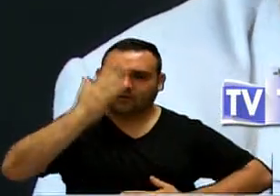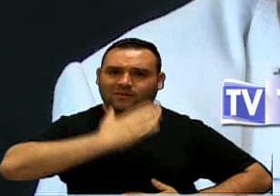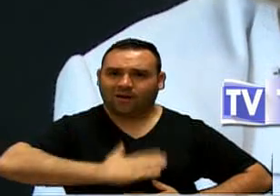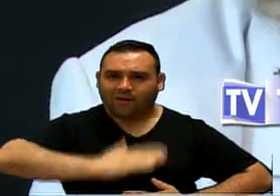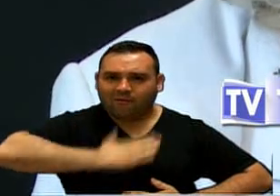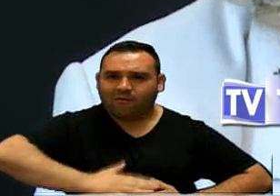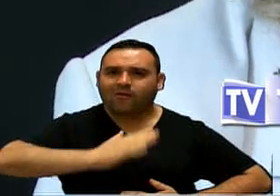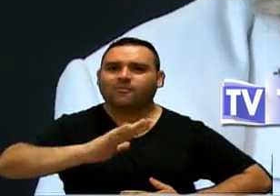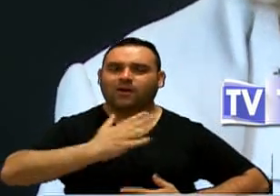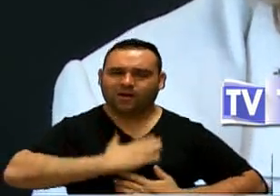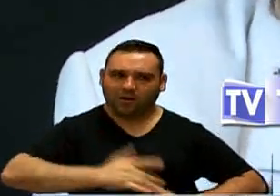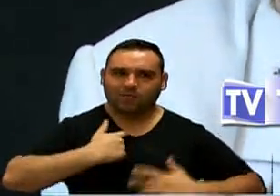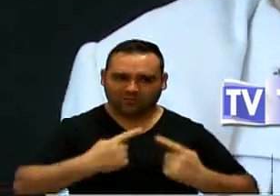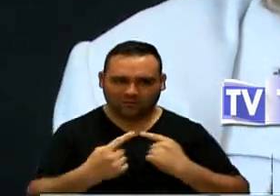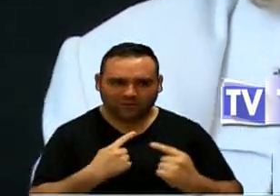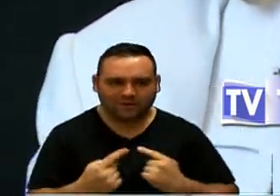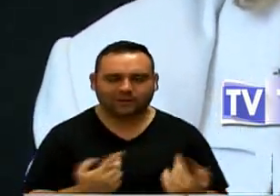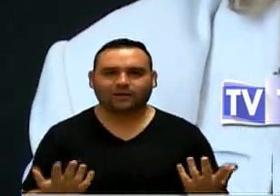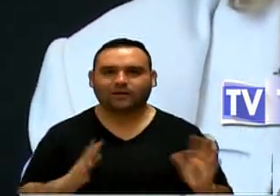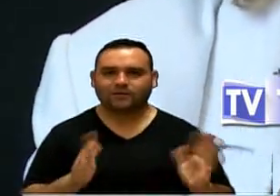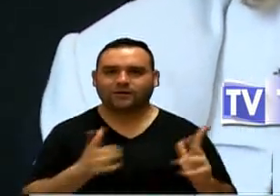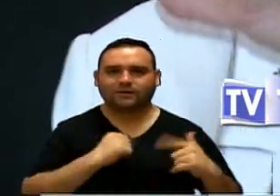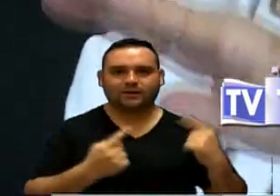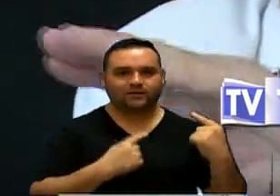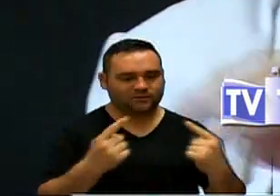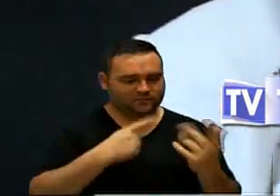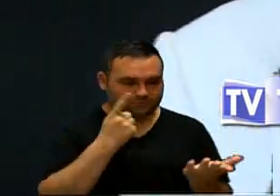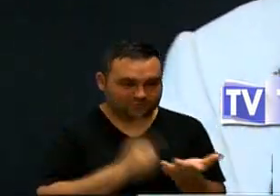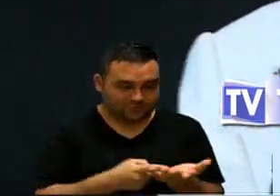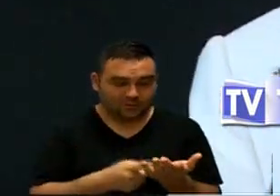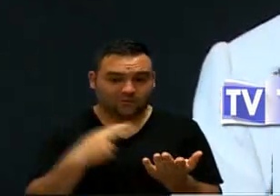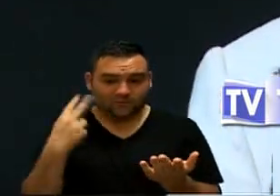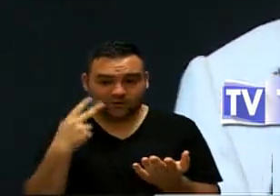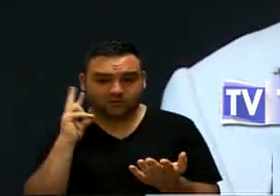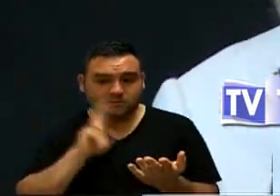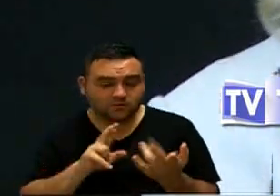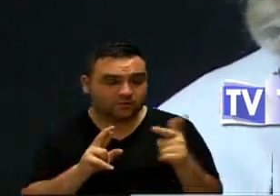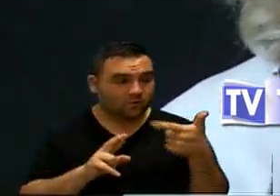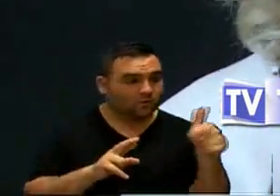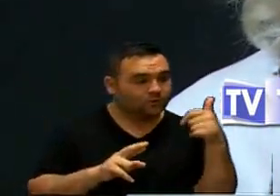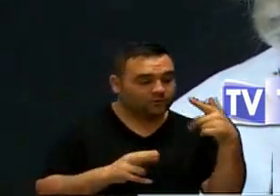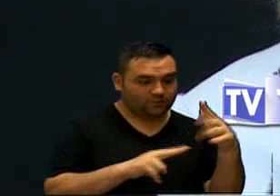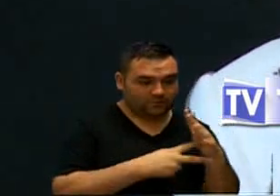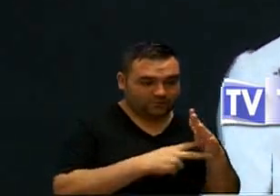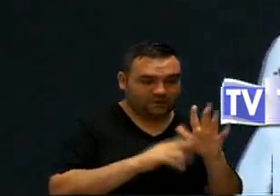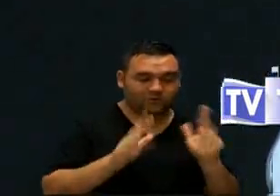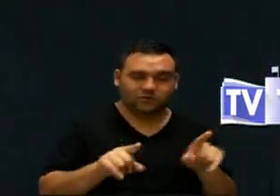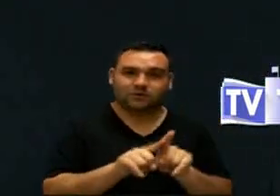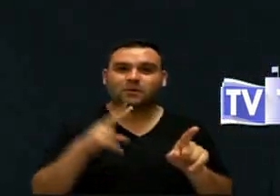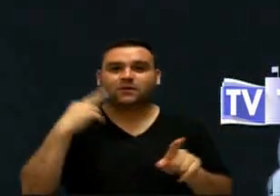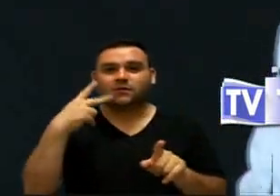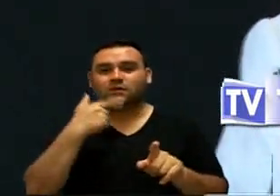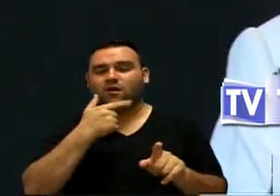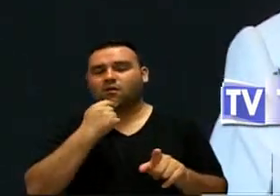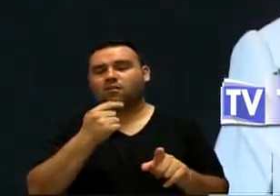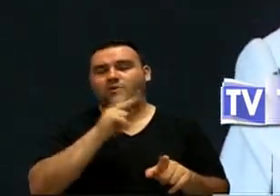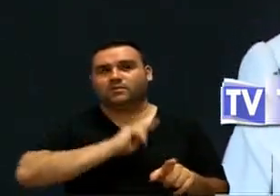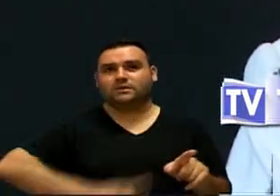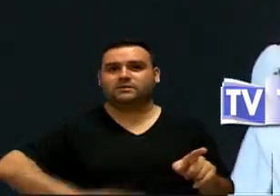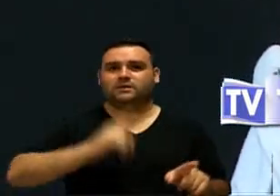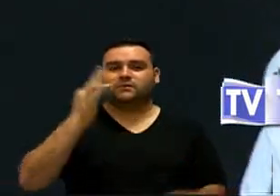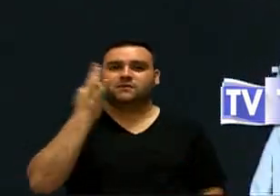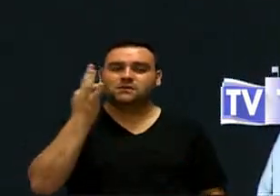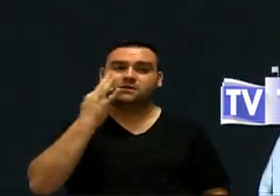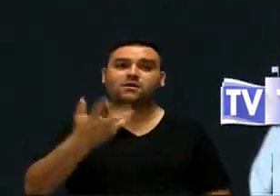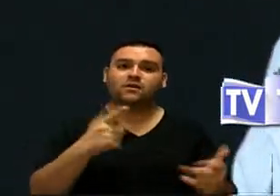vereador. Vamos terminar a conversa aqui, já está sendo tratado um acordo entre o vereador Renan... O sindicato, o presidente Dini, eu